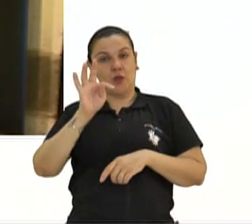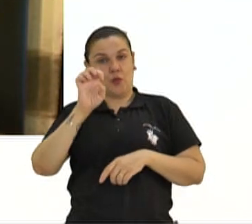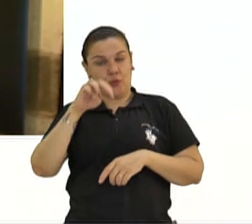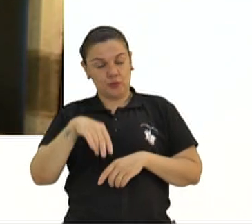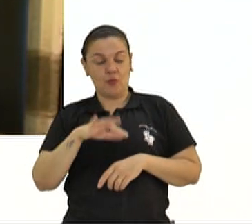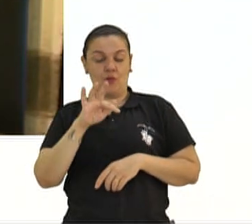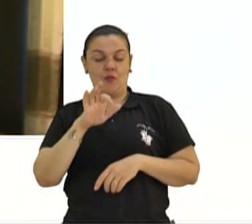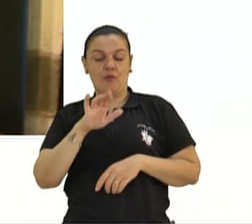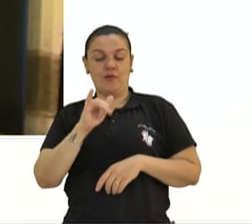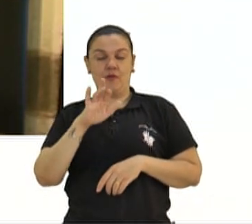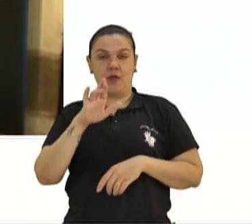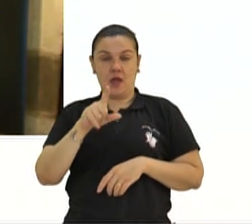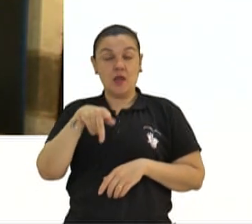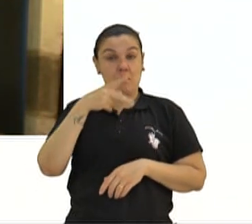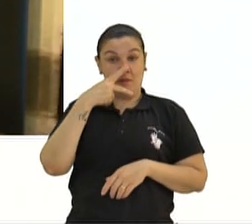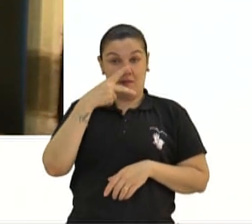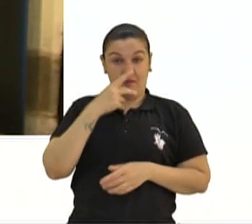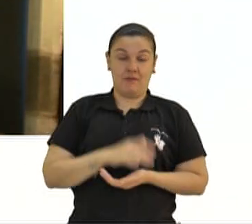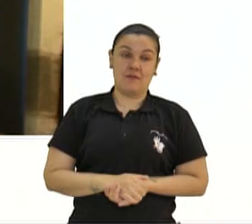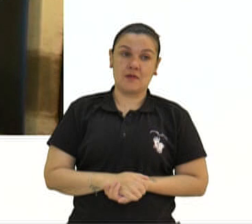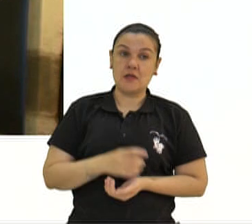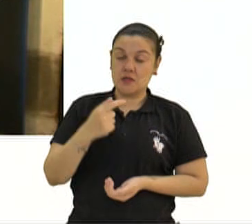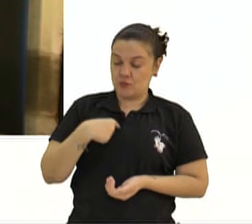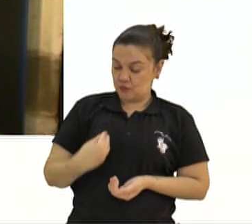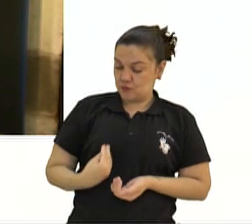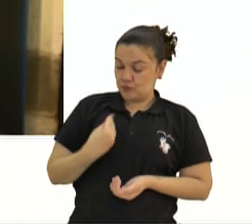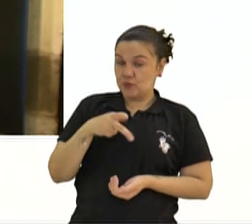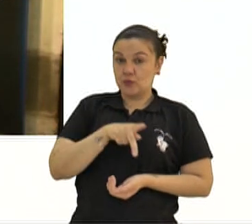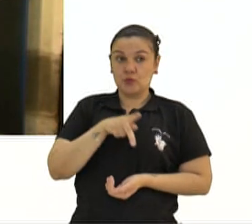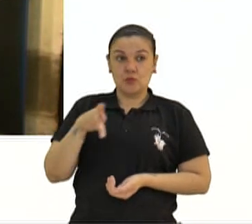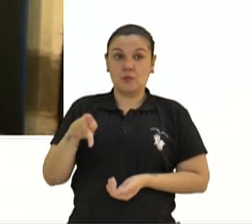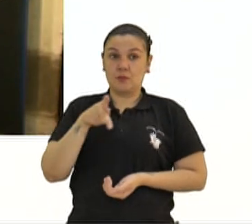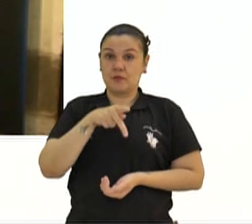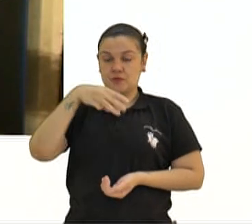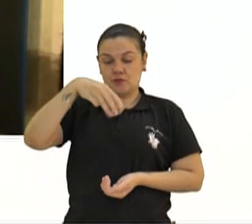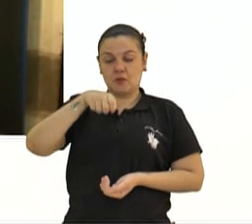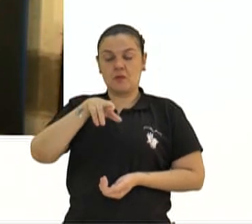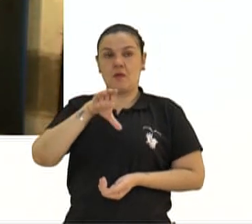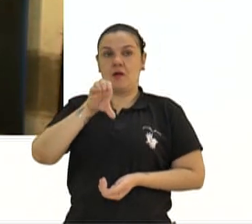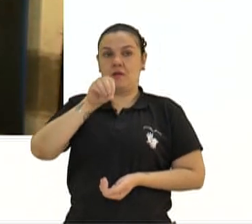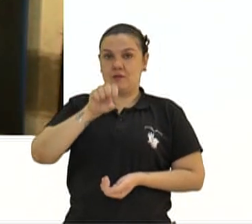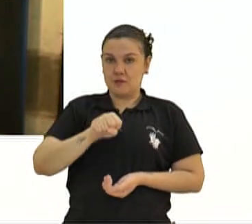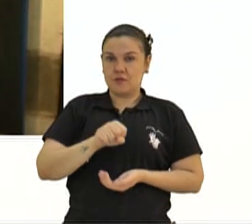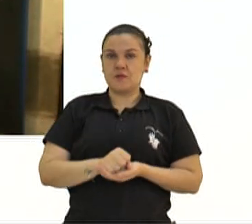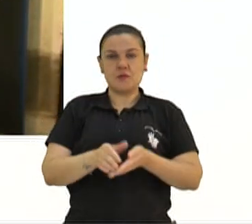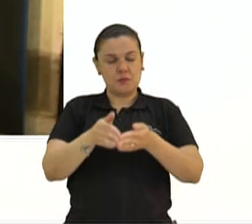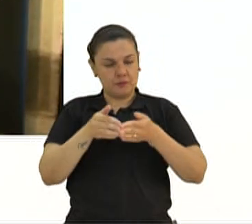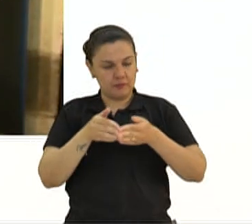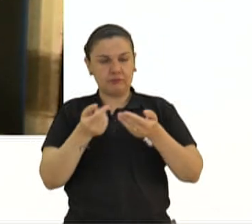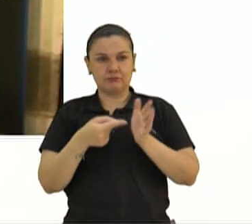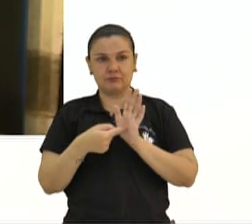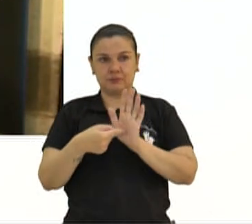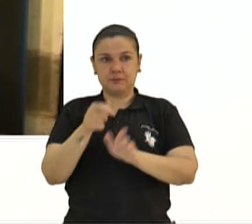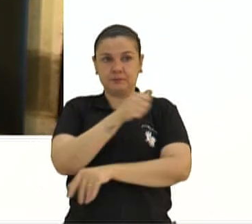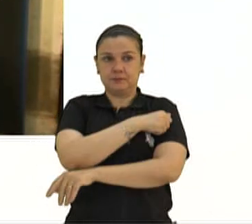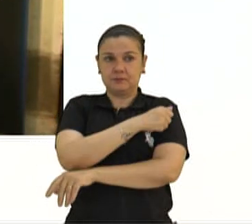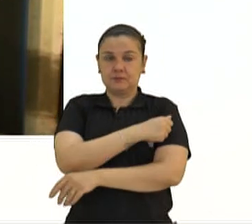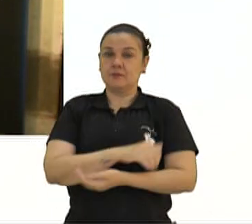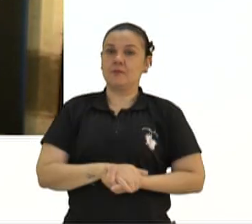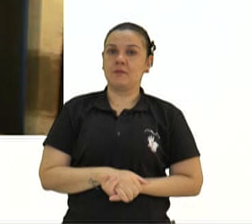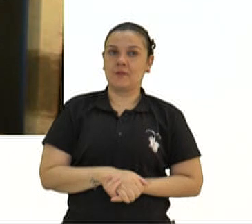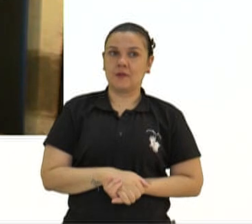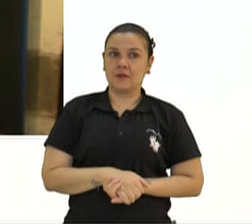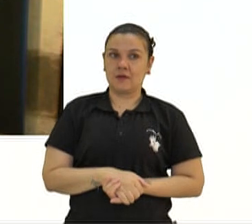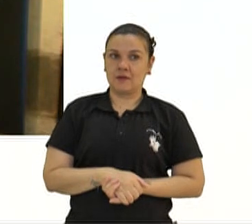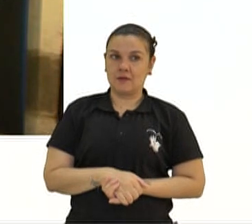Maia, em Pinhais. E eu estou aqui com o professor Marcos. Professor, por favor, se apresente aos nossos alunos. Tudo